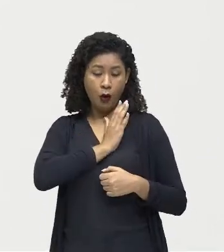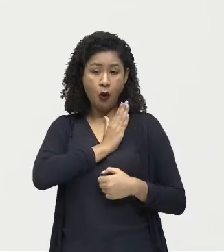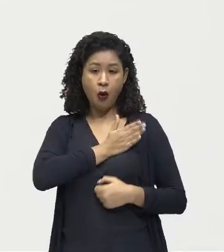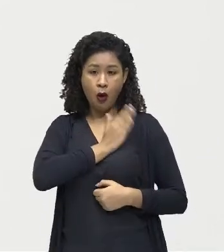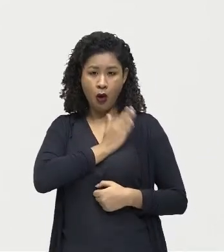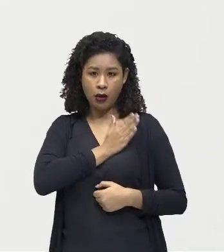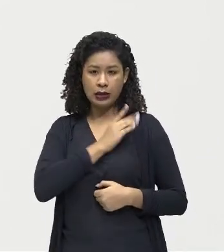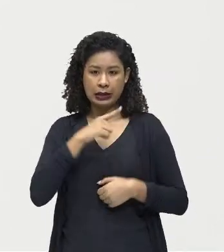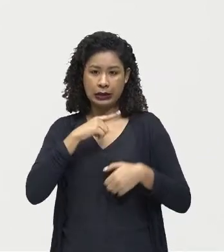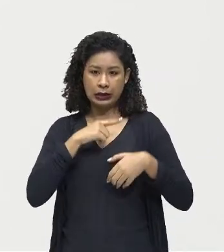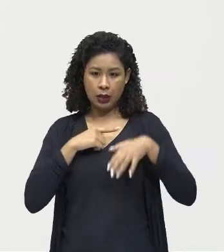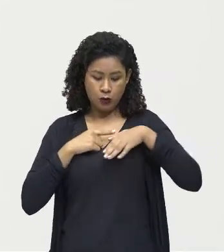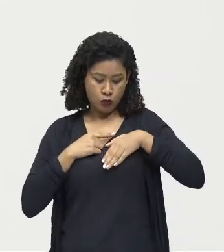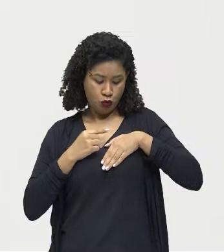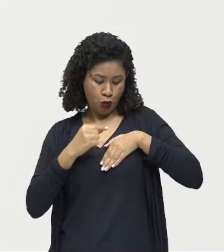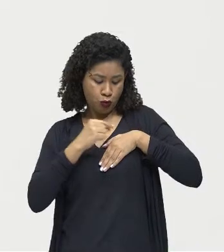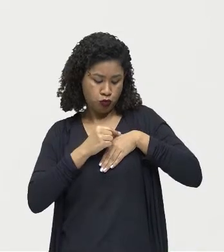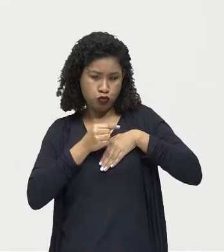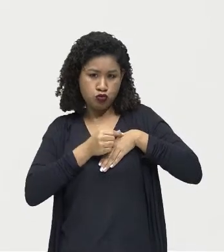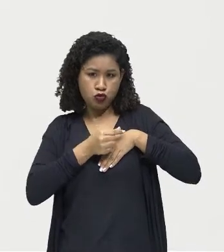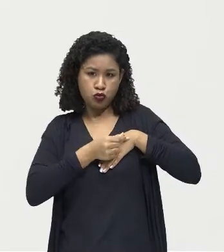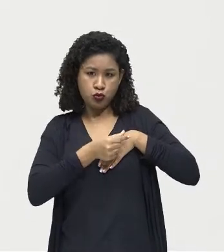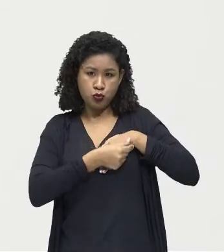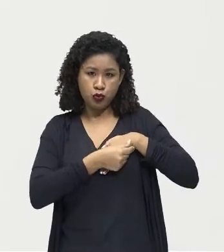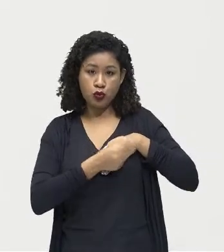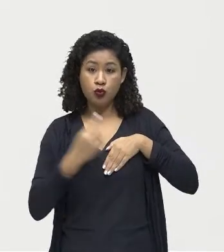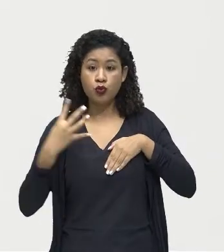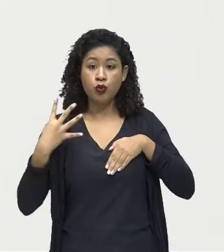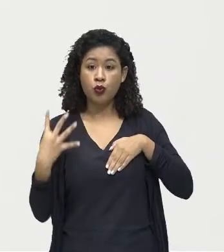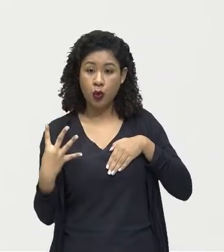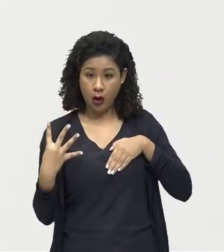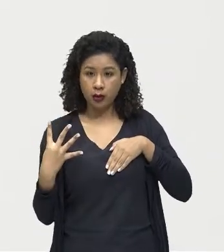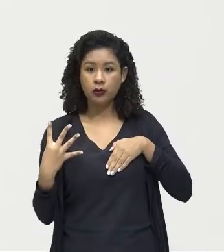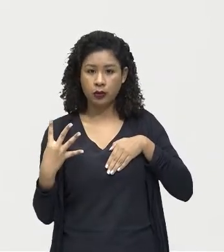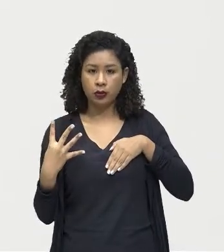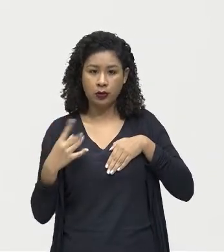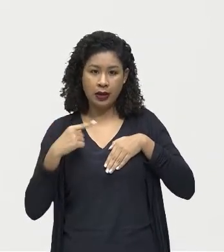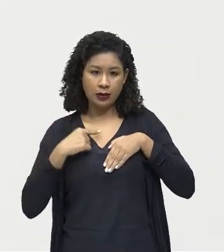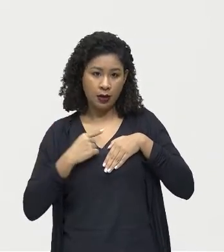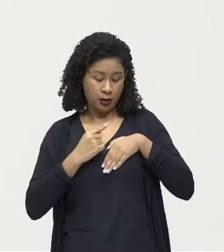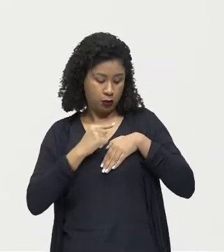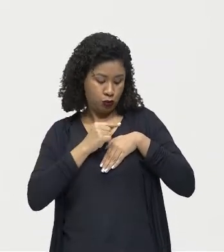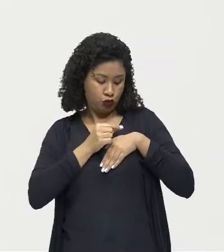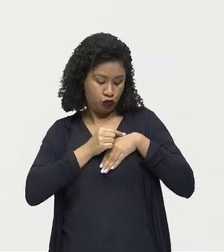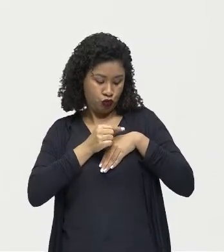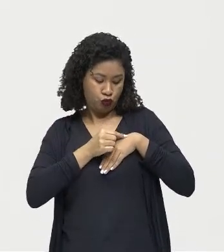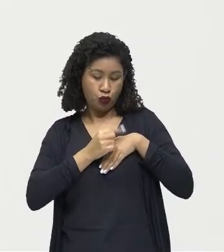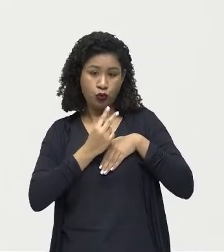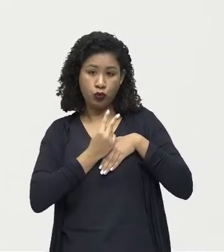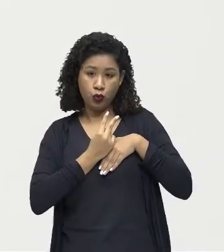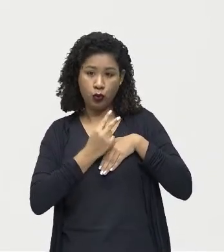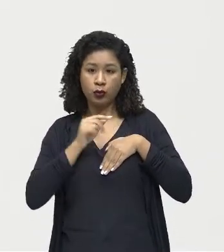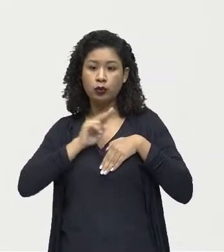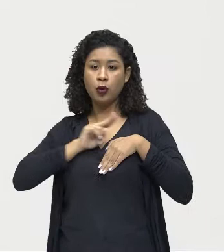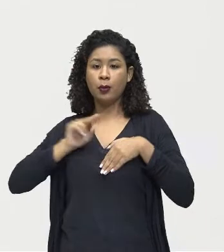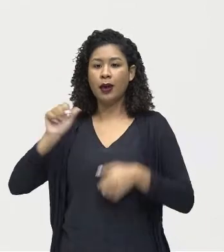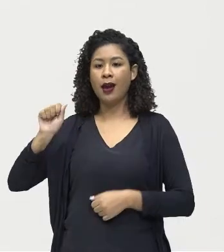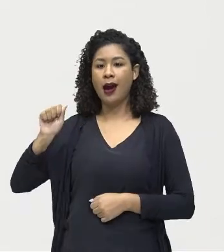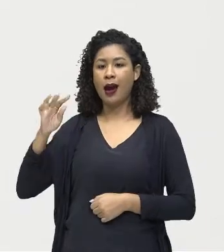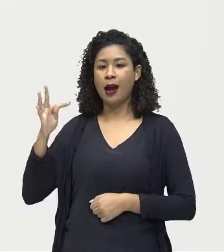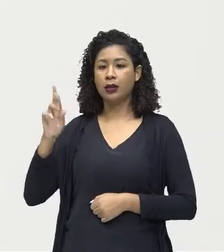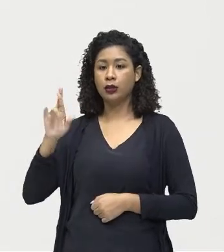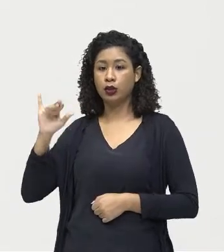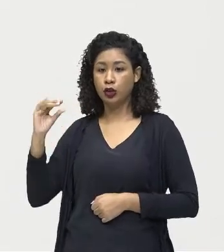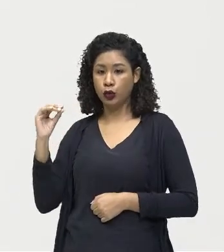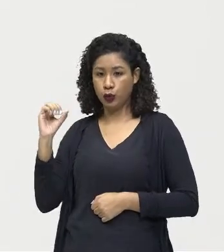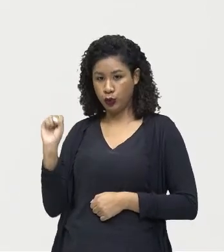Essas cavidades, elas são divididas em 2 átrios e 2 ventrículos. Tá? Então, o